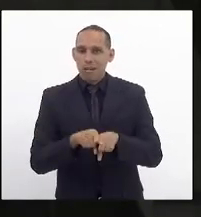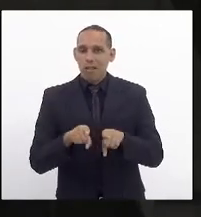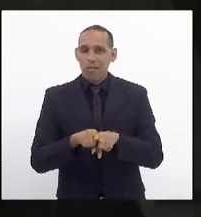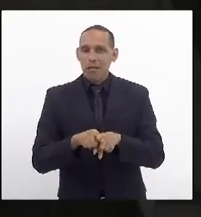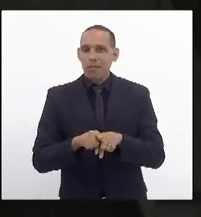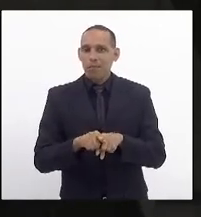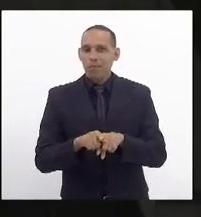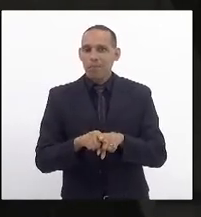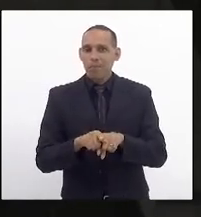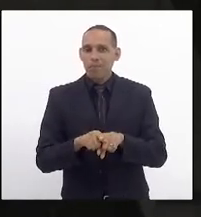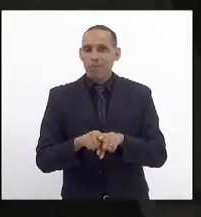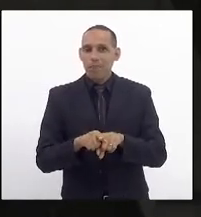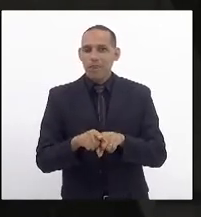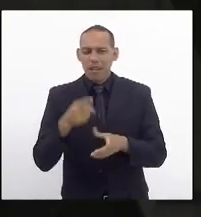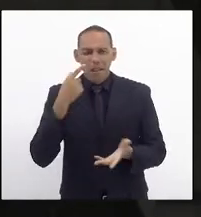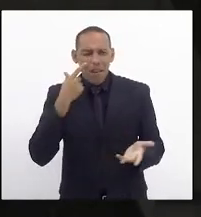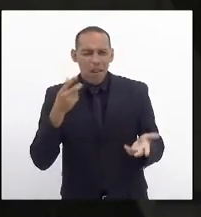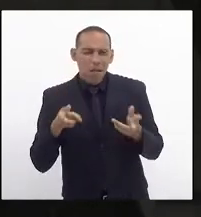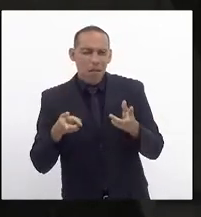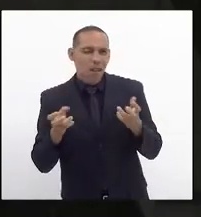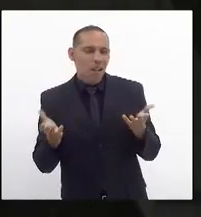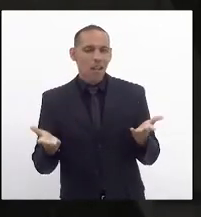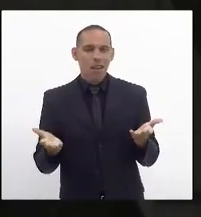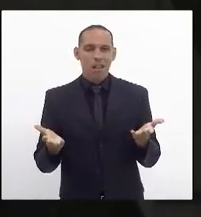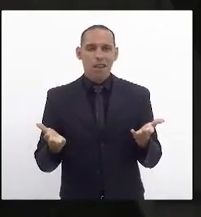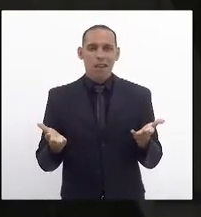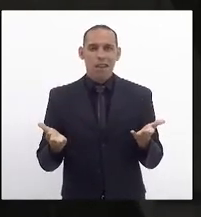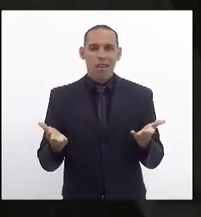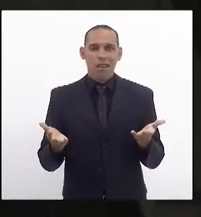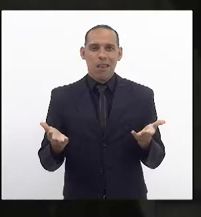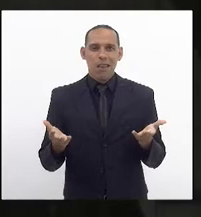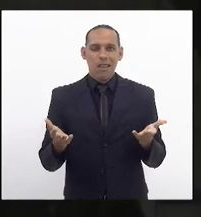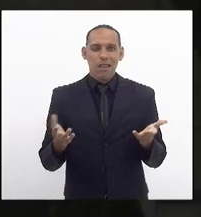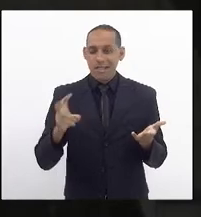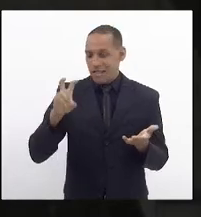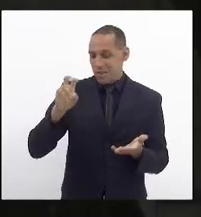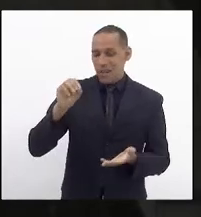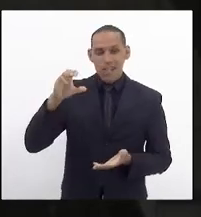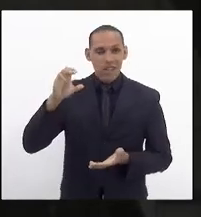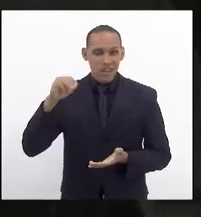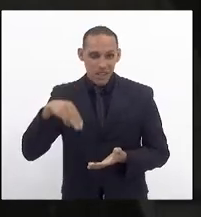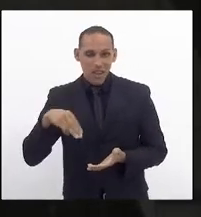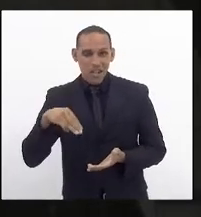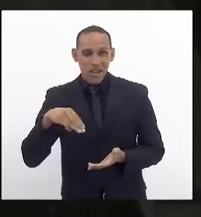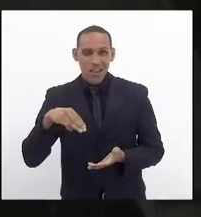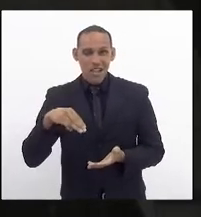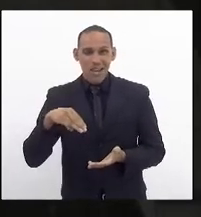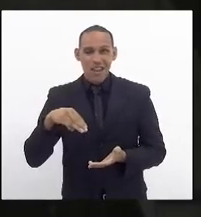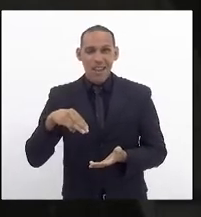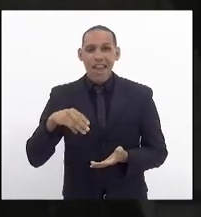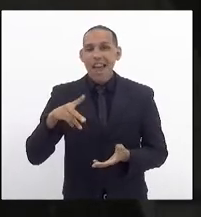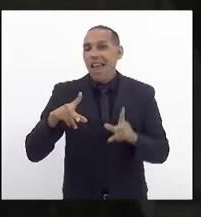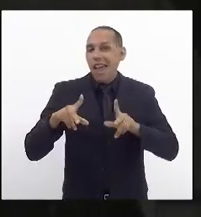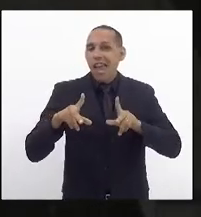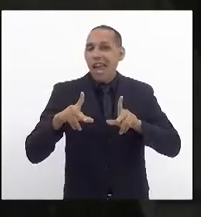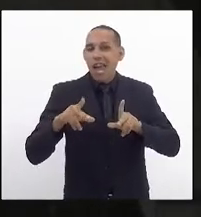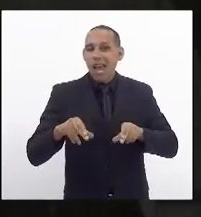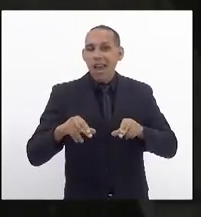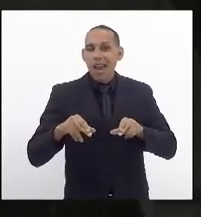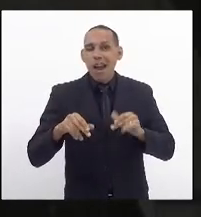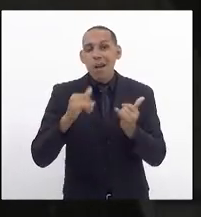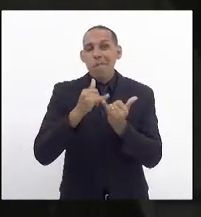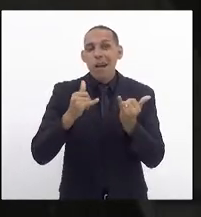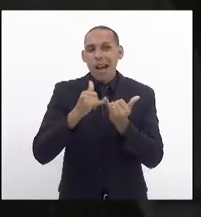então só veja esses 50 cm daria metade do